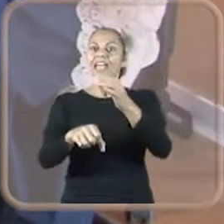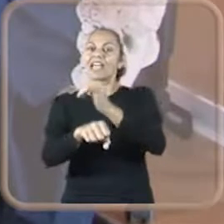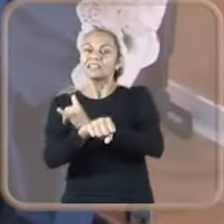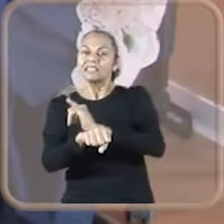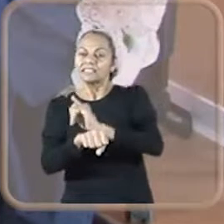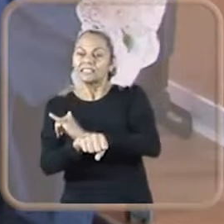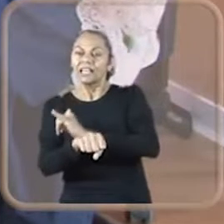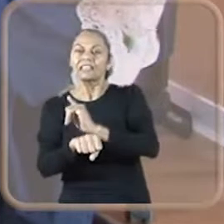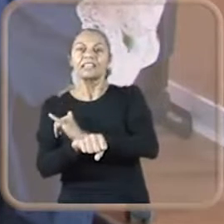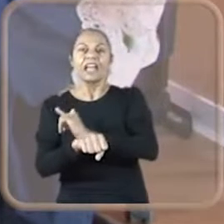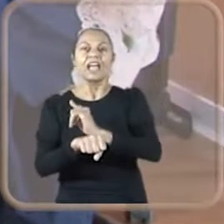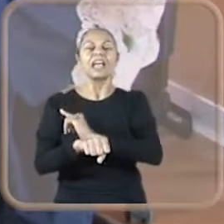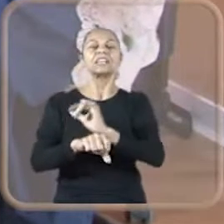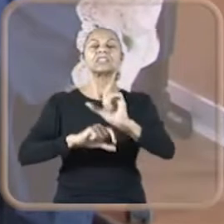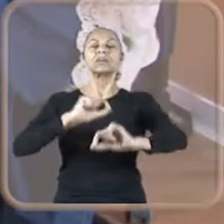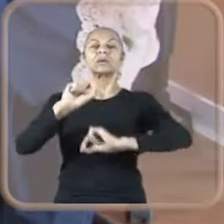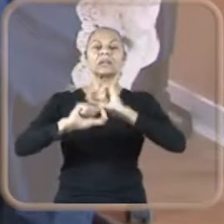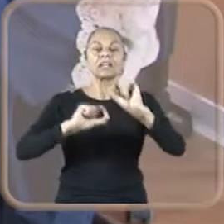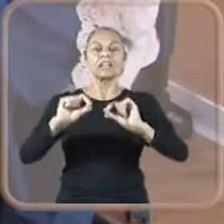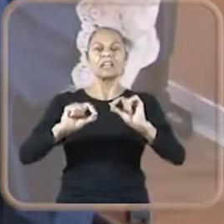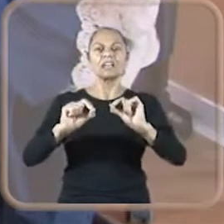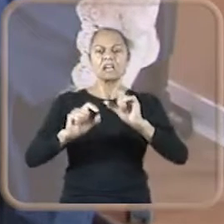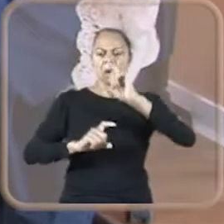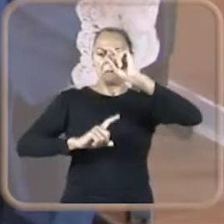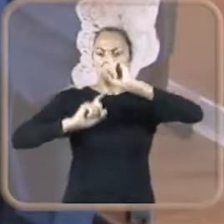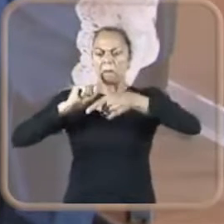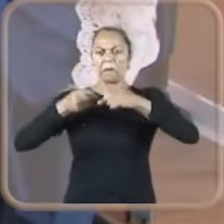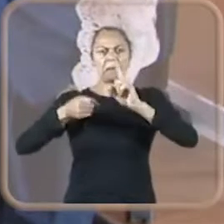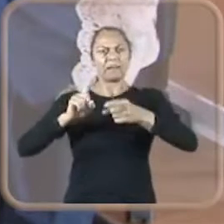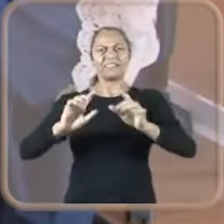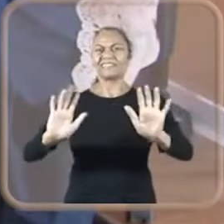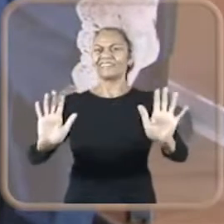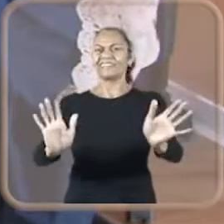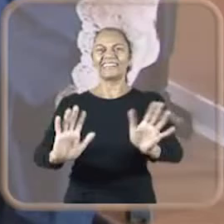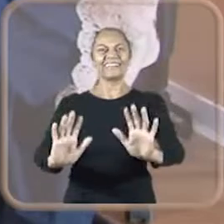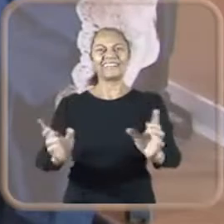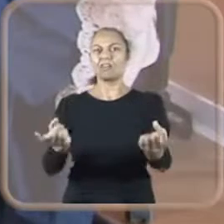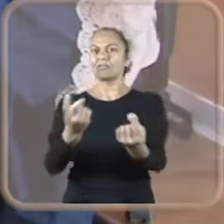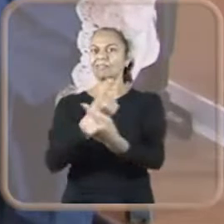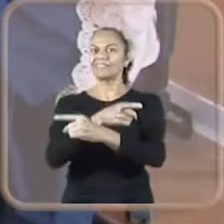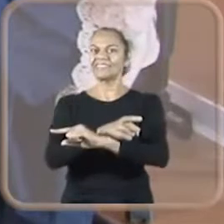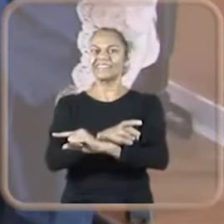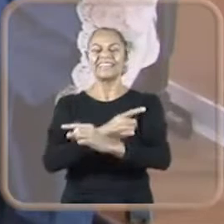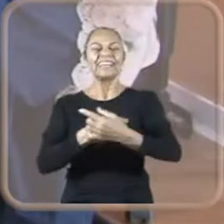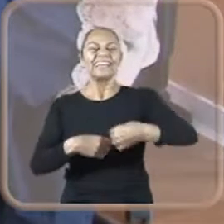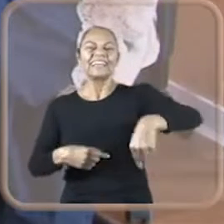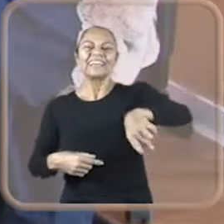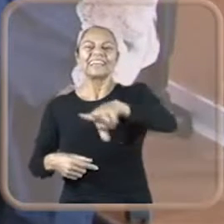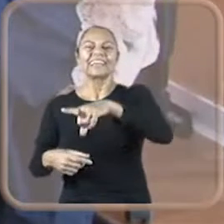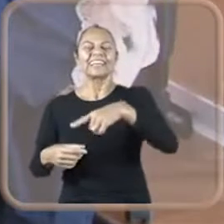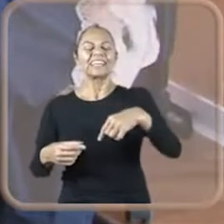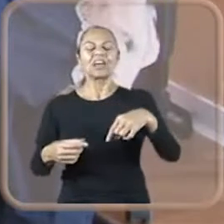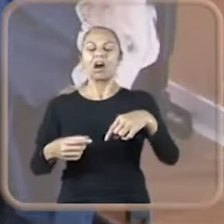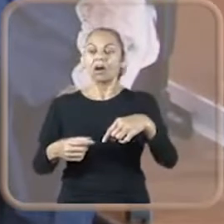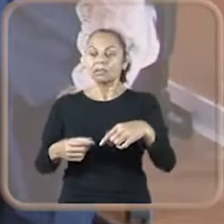dessas técnicas, ela não é por imposição e por dominação. Muito pelo contrário, a gente se depõe depõe as